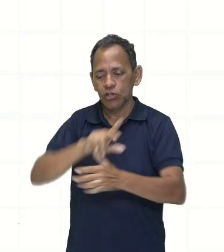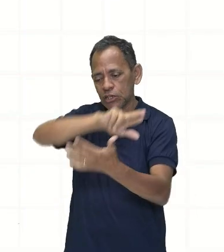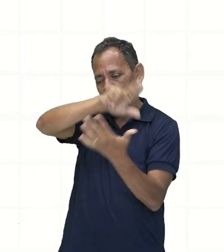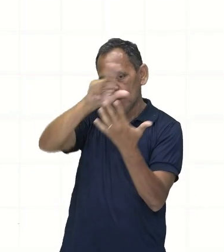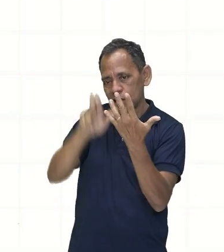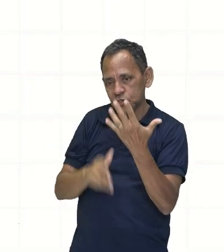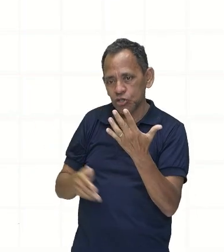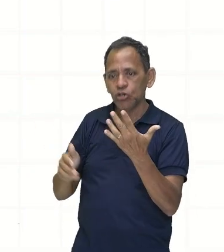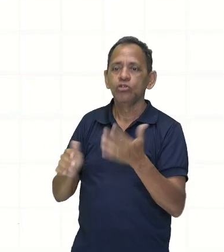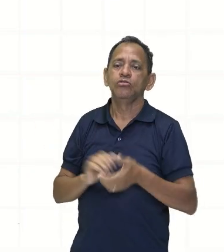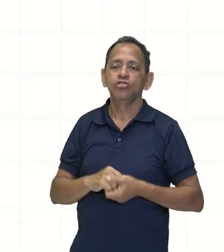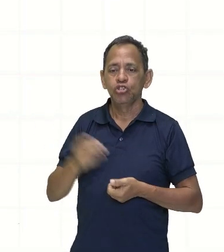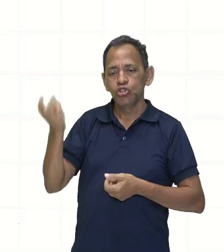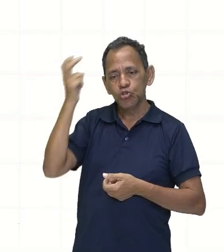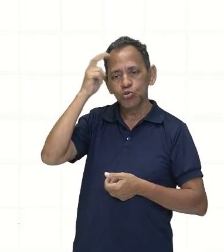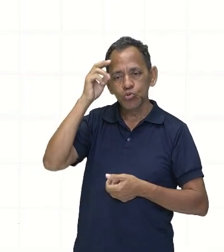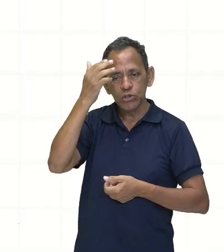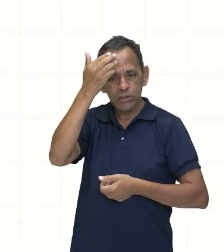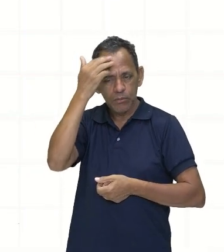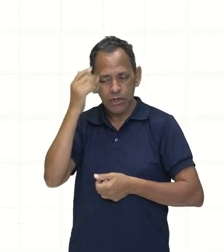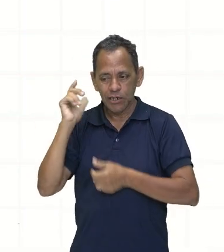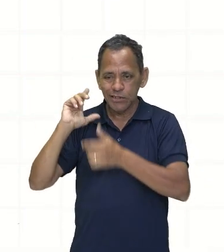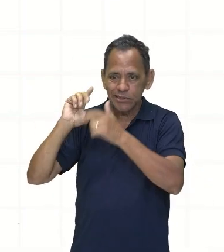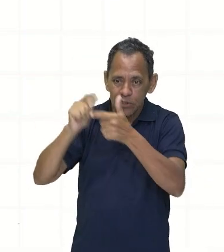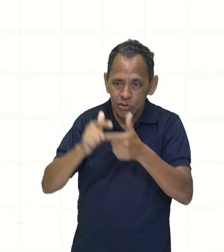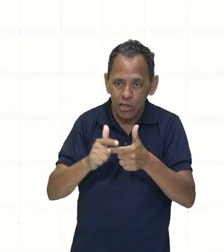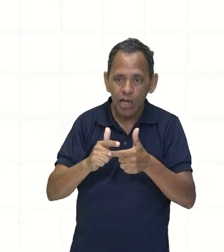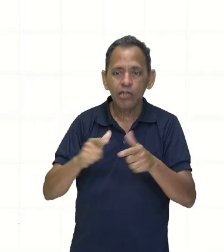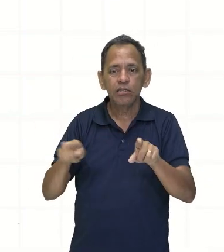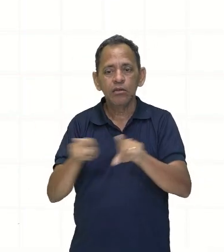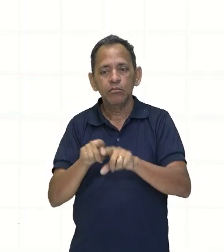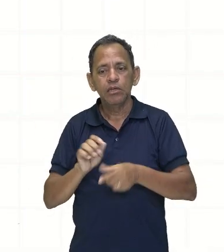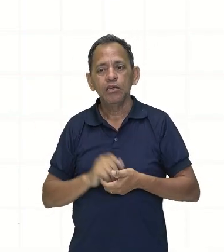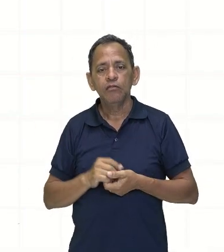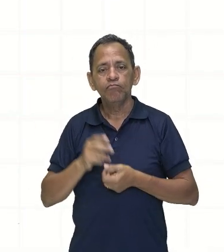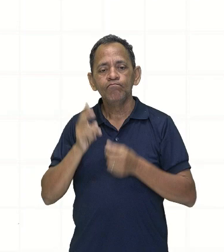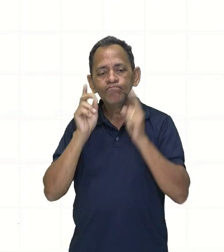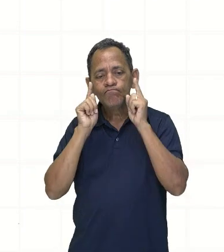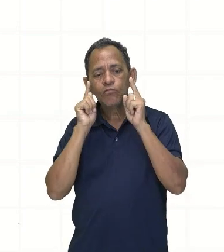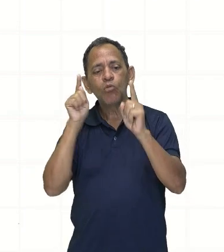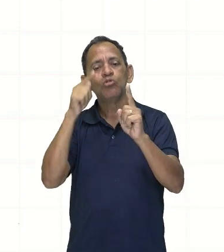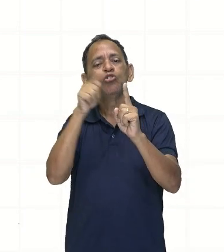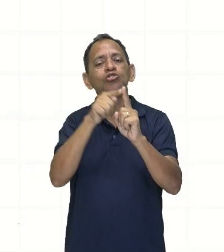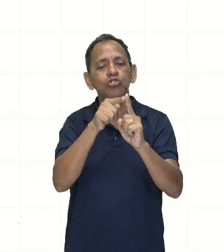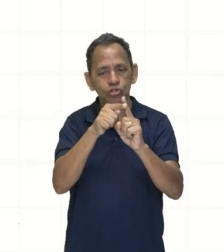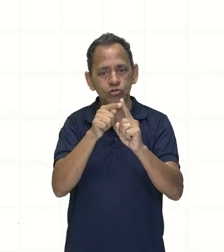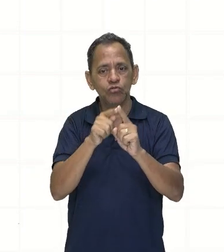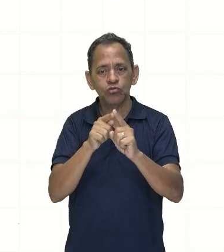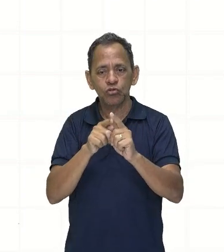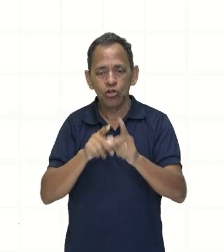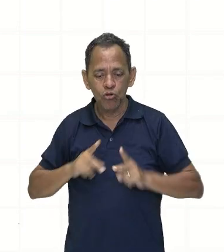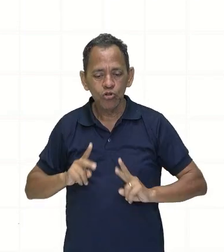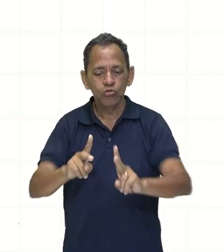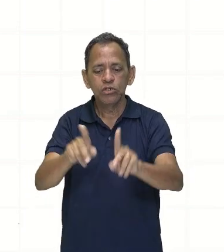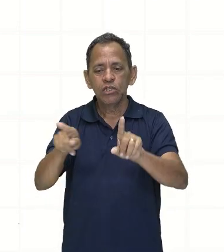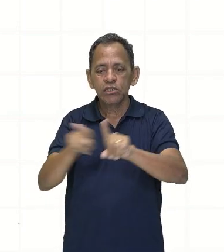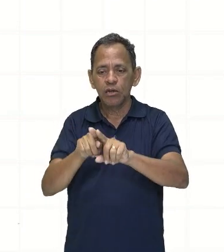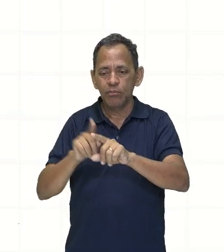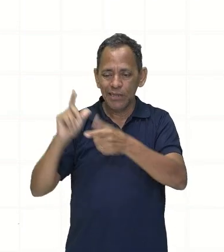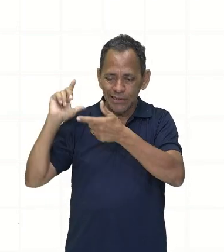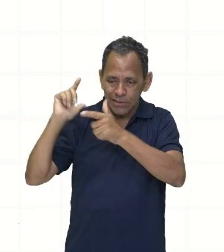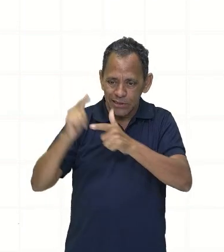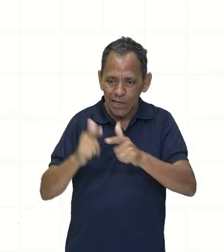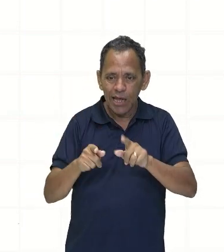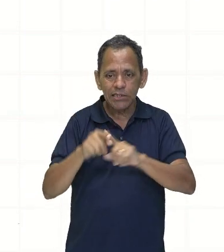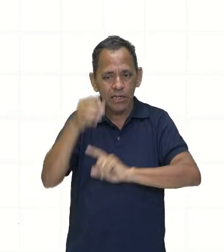essa valorização dos saberes tradicionais, né, visando essa manutenção dessa ancestralidade, dos saberes, né,